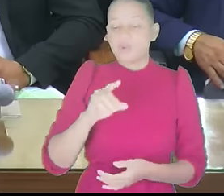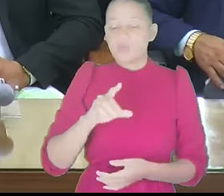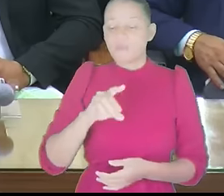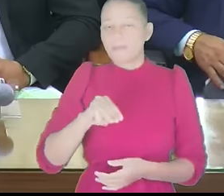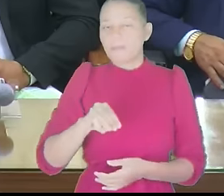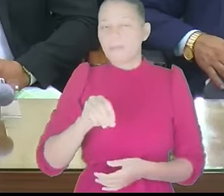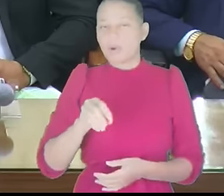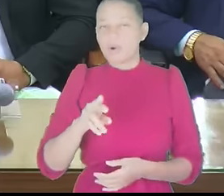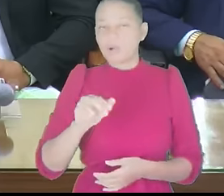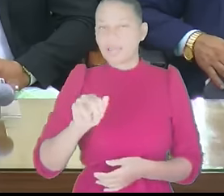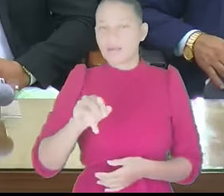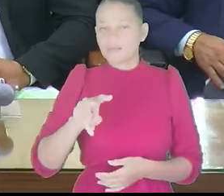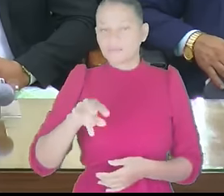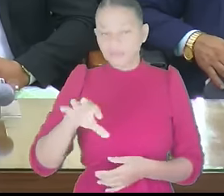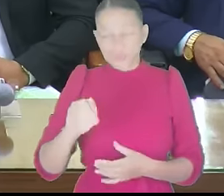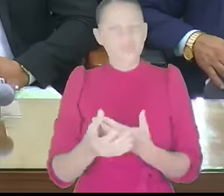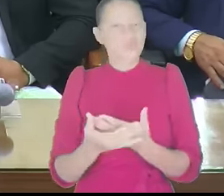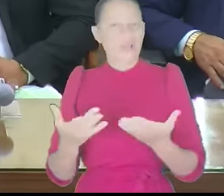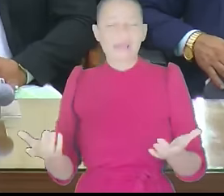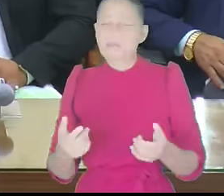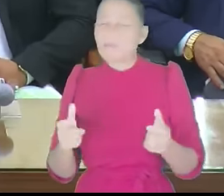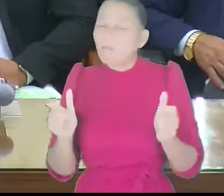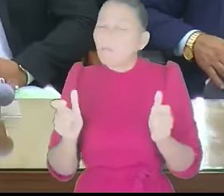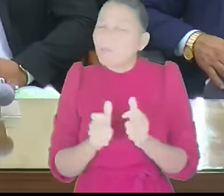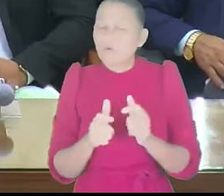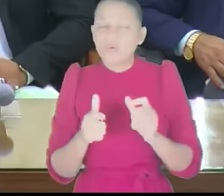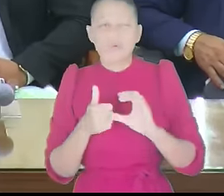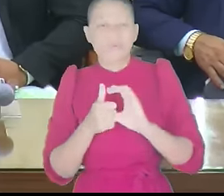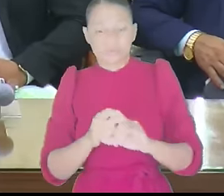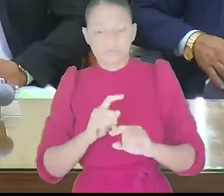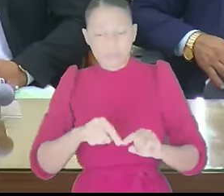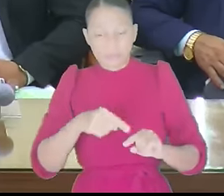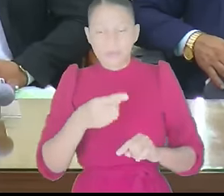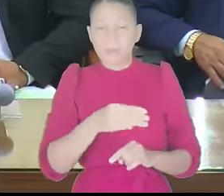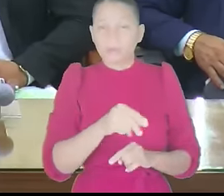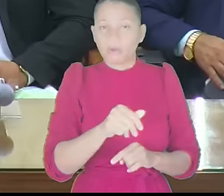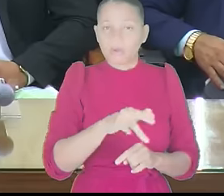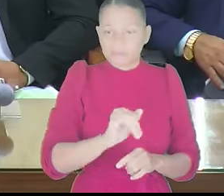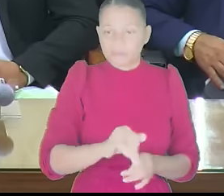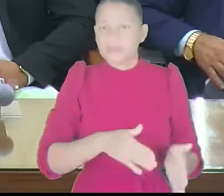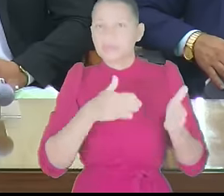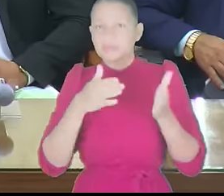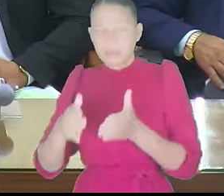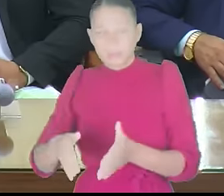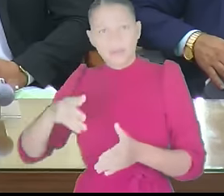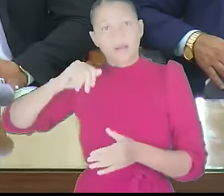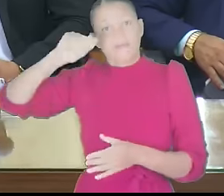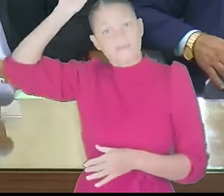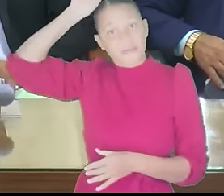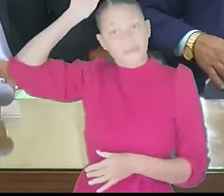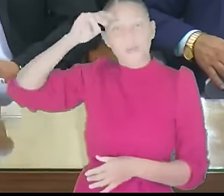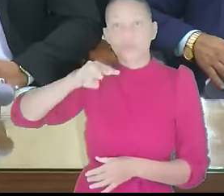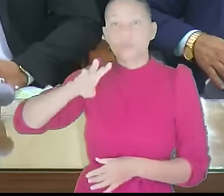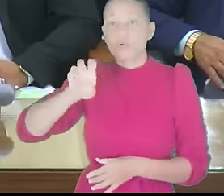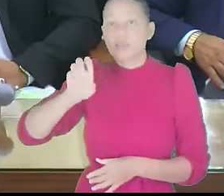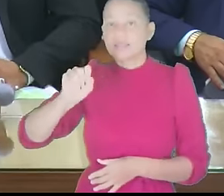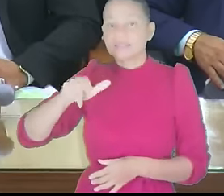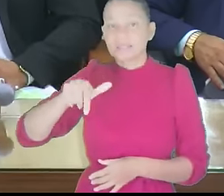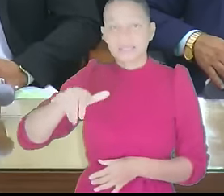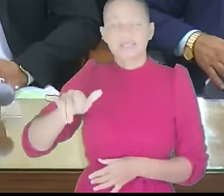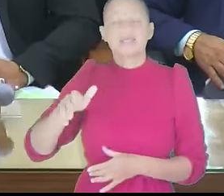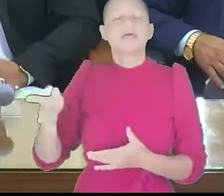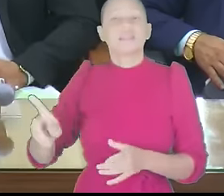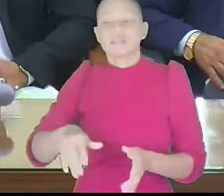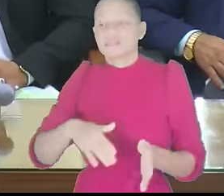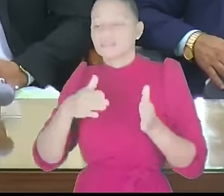o cristianismo era muito pequeno no mundo. Depois dos morávios, depois do avivamento de Wesley, depois dos grandes avivamentos, o cristianismo